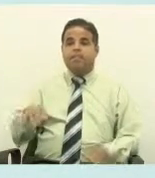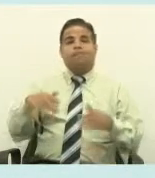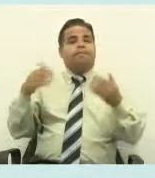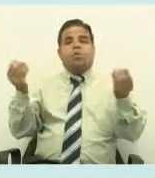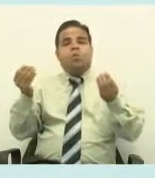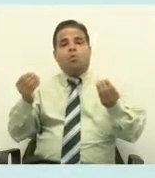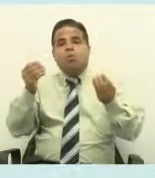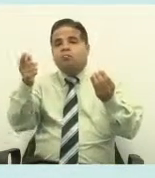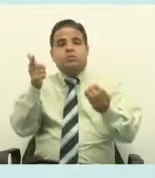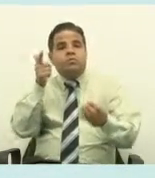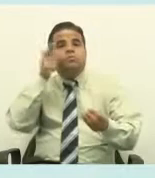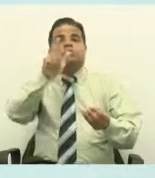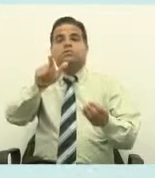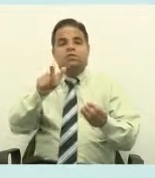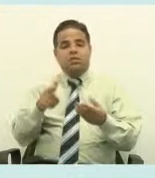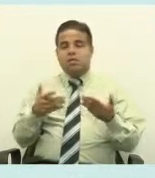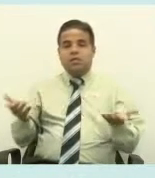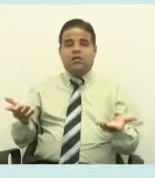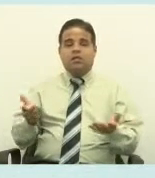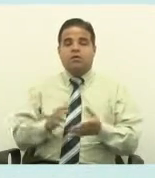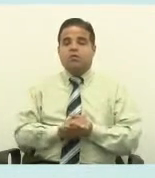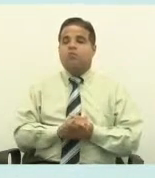Como que vocês conseguiram